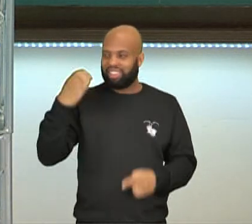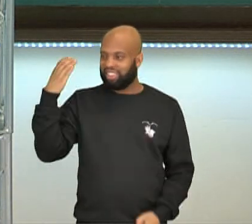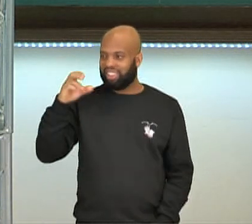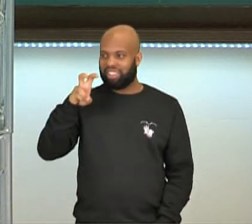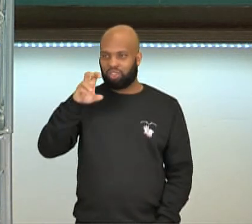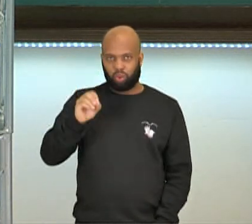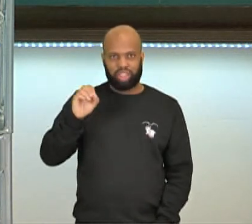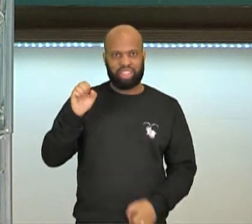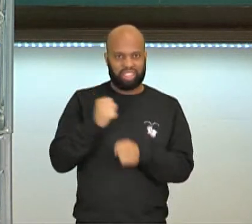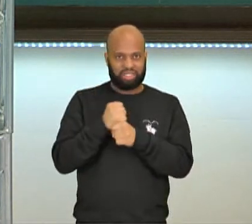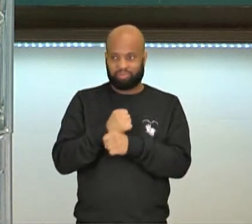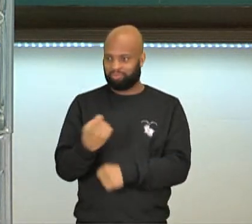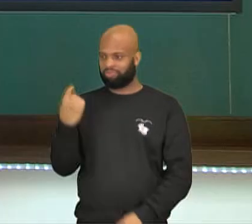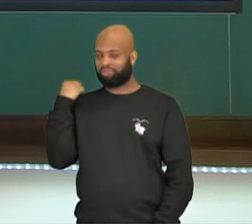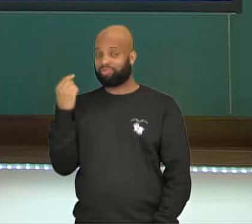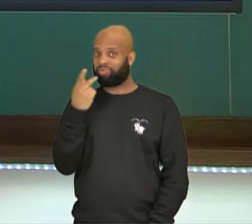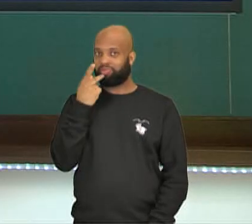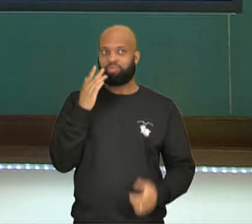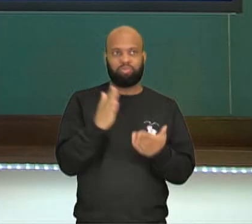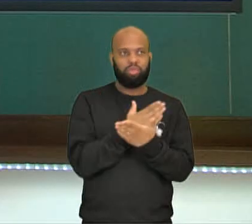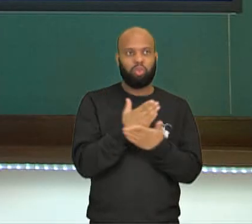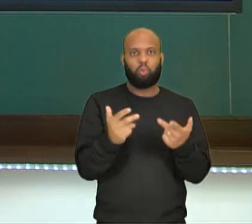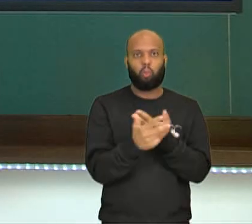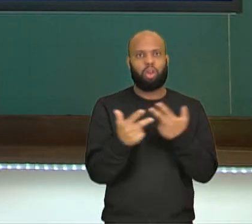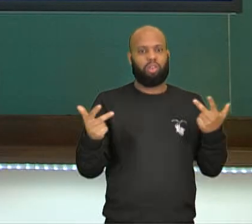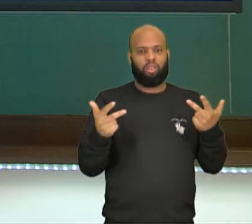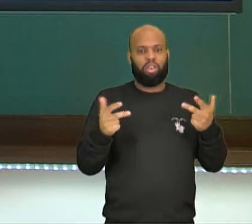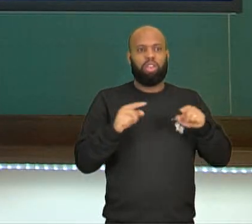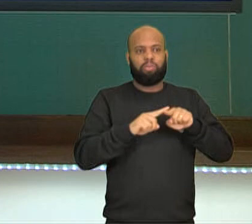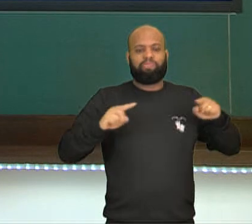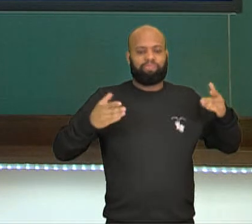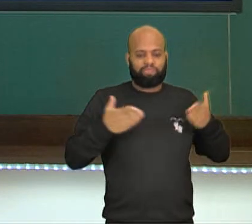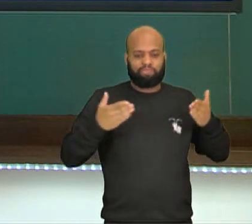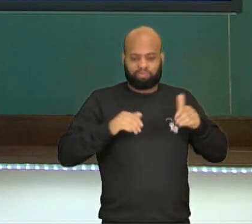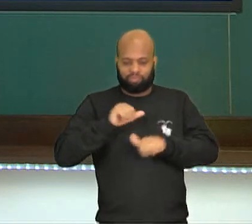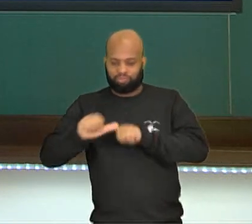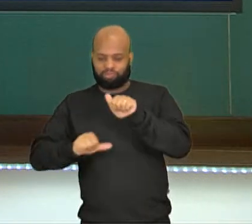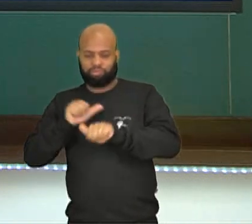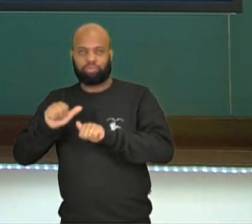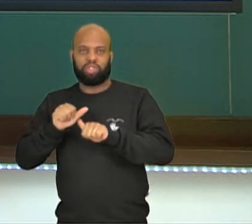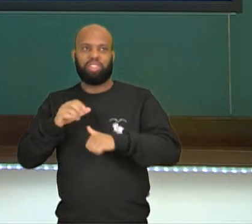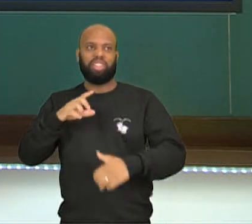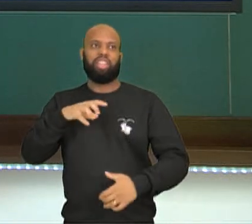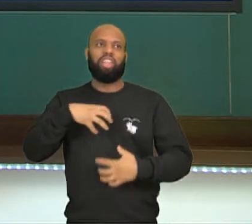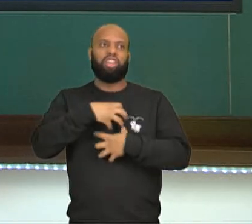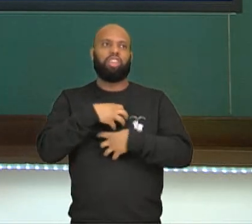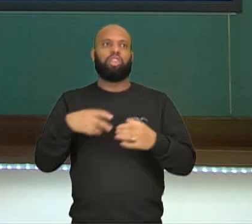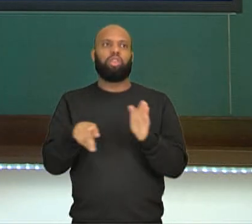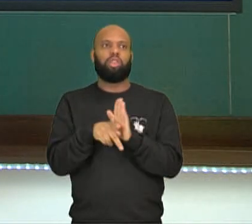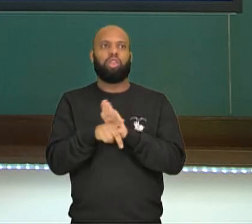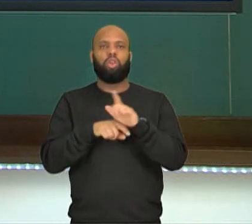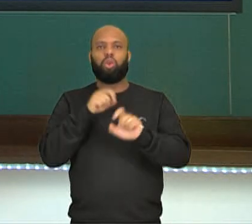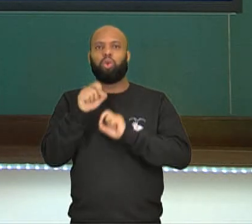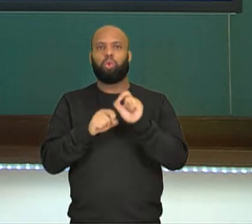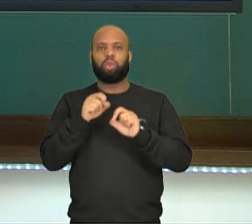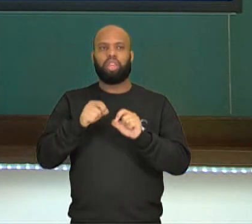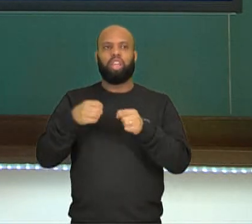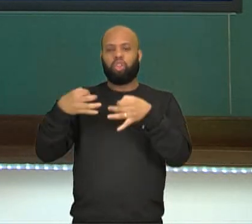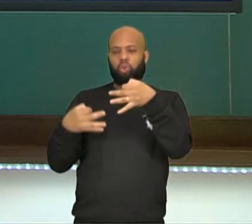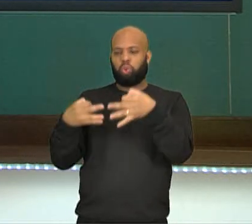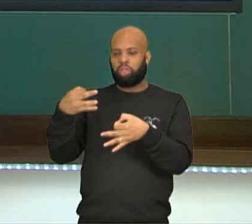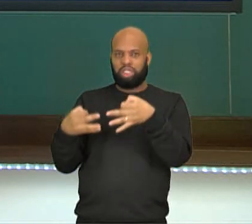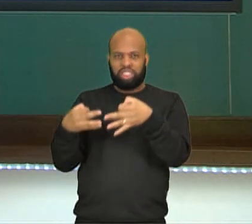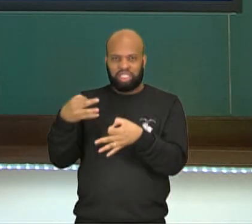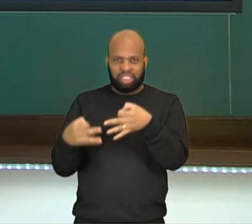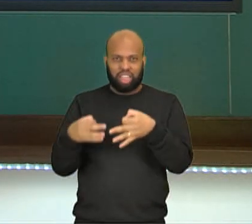uma coisa sobre a chamada antropometria, com perigo na parte jurídica, porque eles ficavam buscando, né, qual que seria os